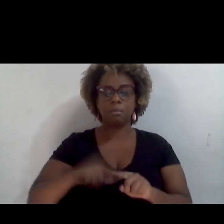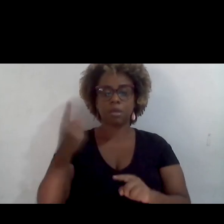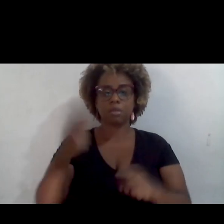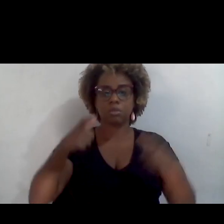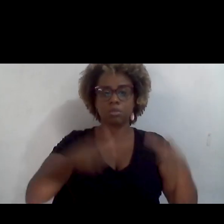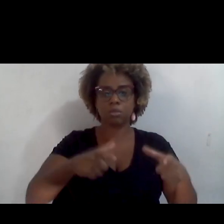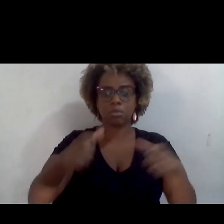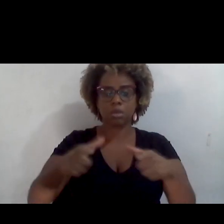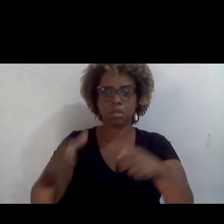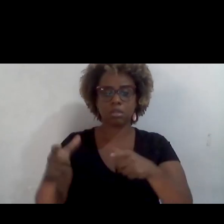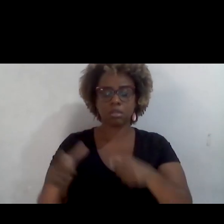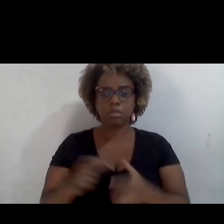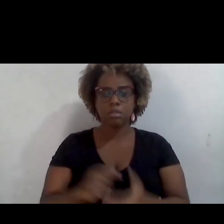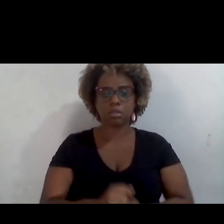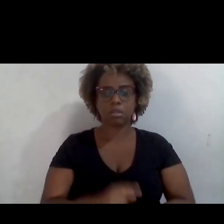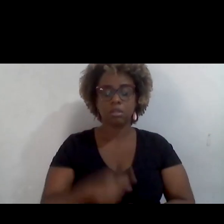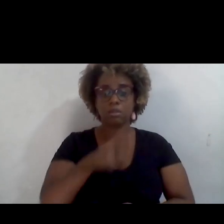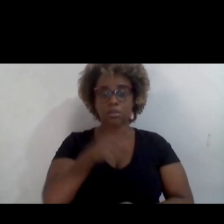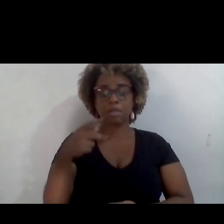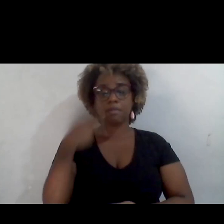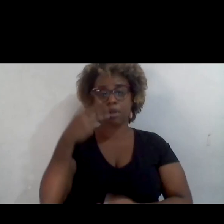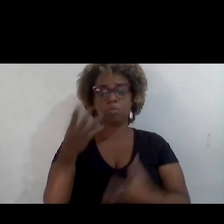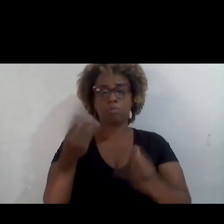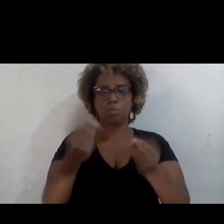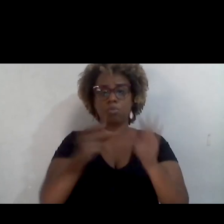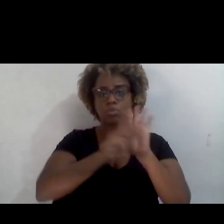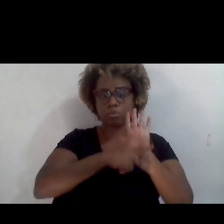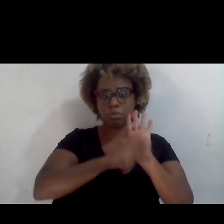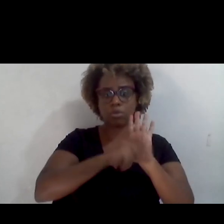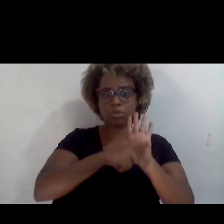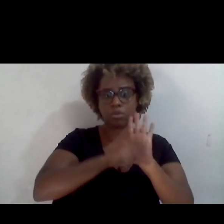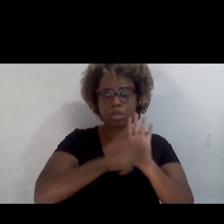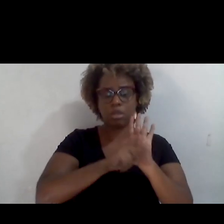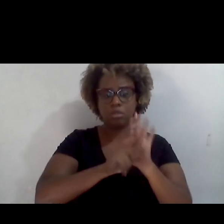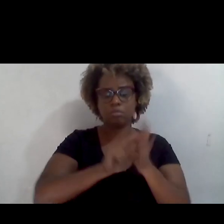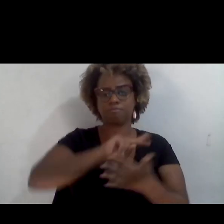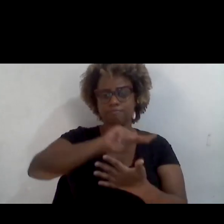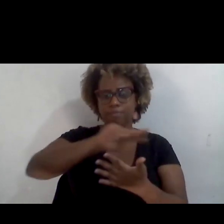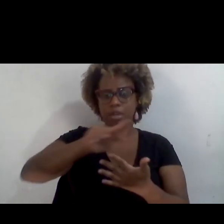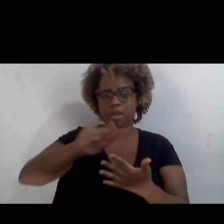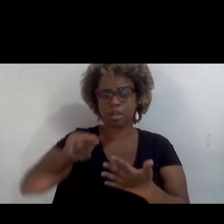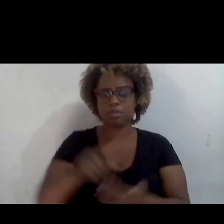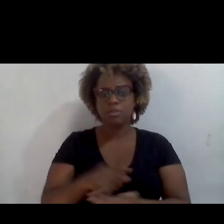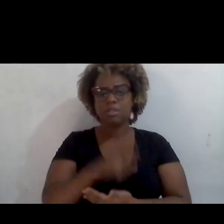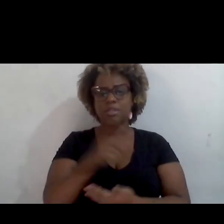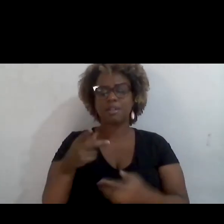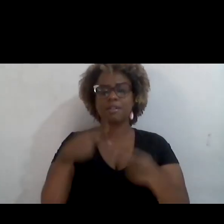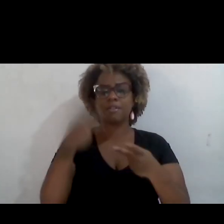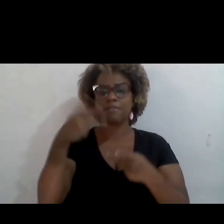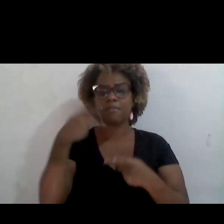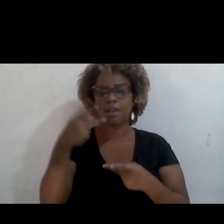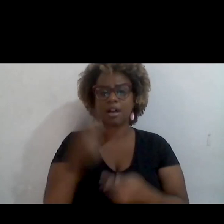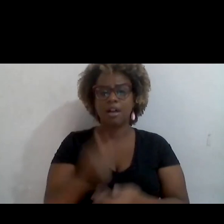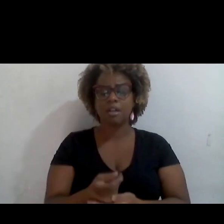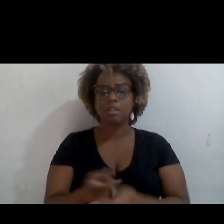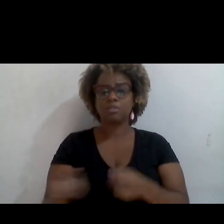Né? Você falou de muitos projetos, acho importante, são eventos, etc. Quando você fala da reformulação do FAES e do